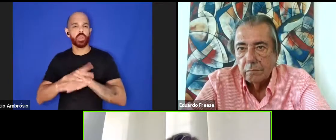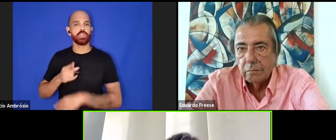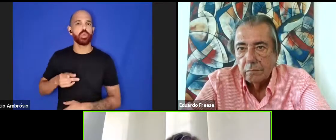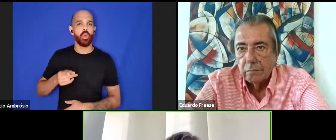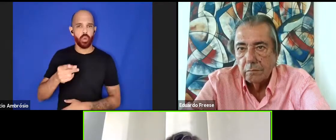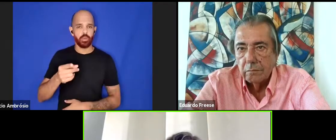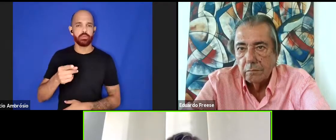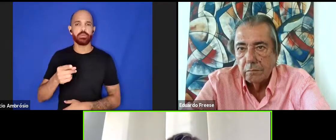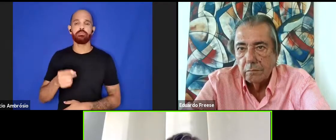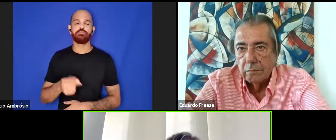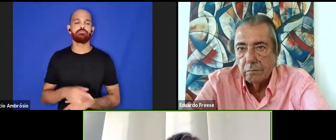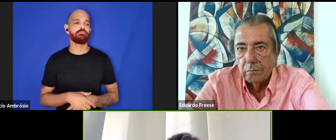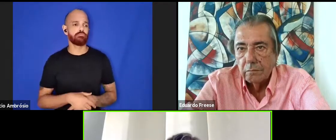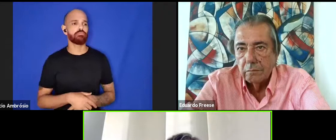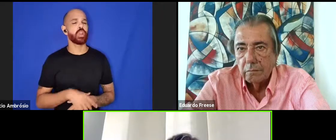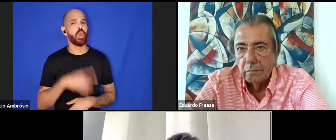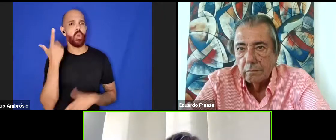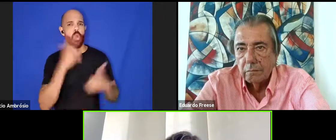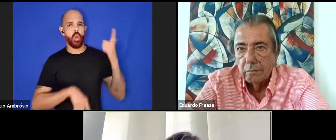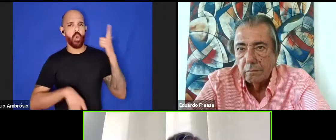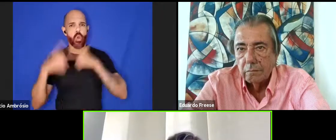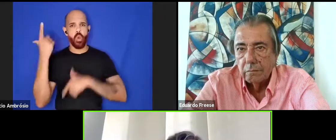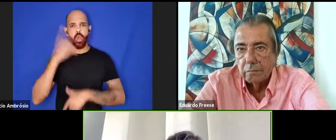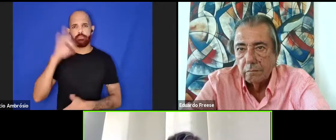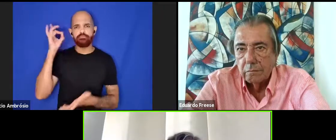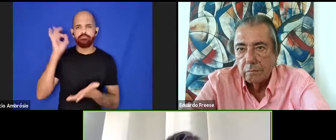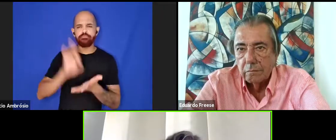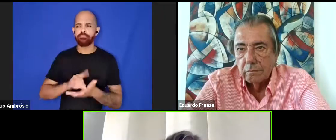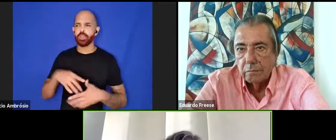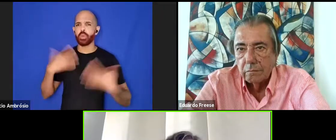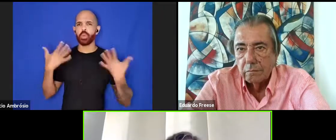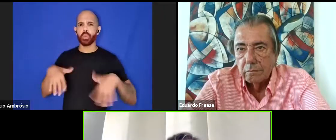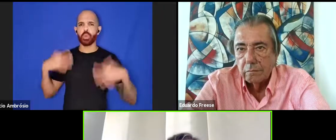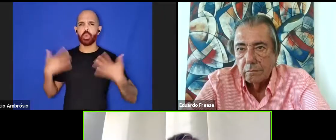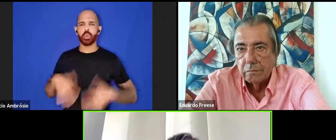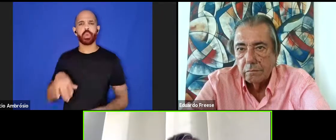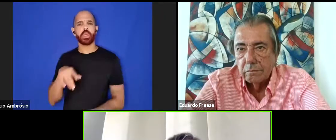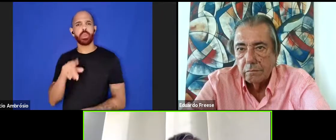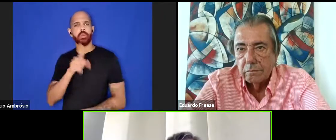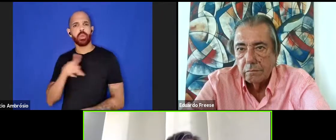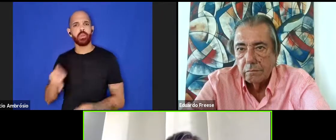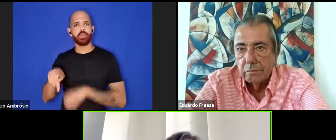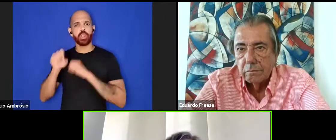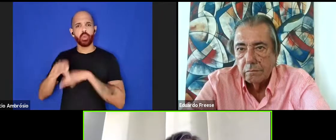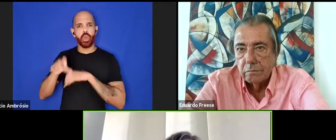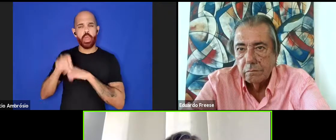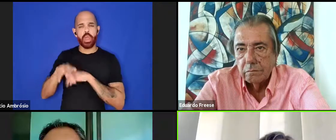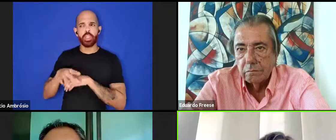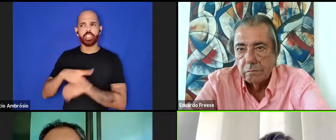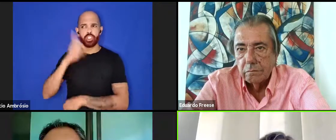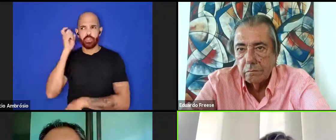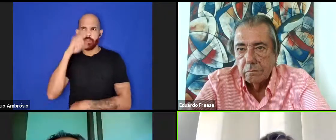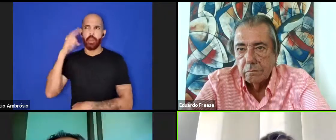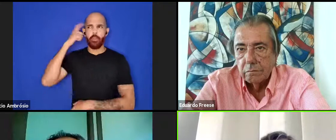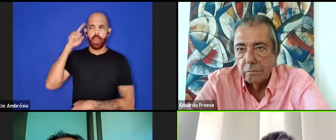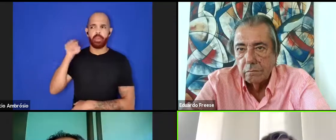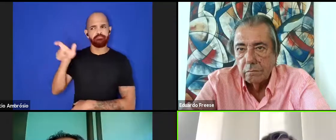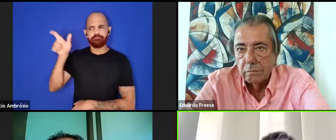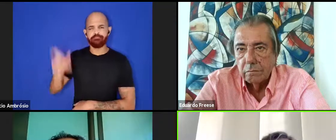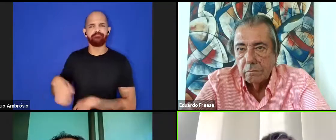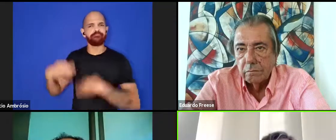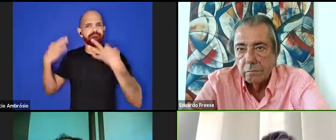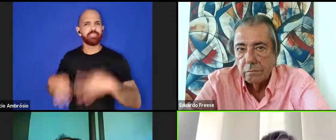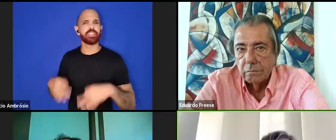Tendo em vista suas conquistas verdadeiramente impressionantes como educador e pesquisador, é difícil imaginar alguém mais merecedor dessa homenagem e